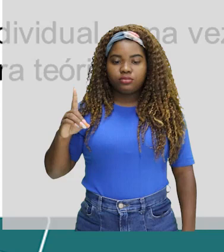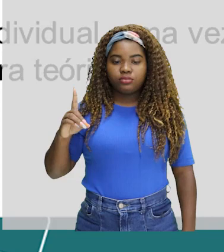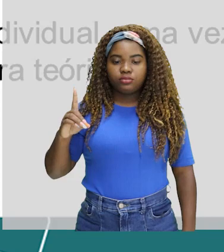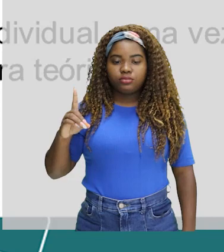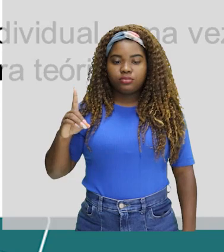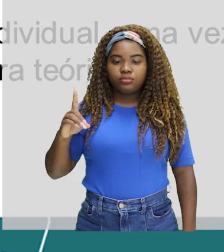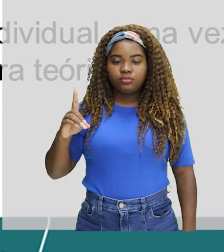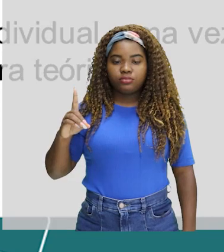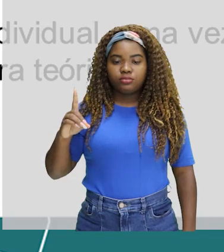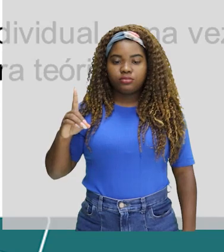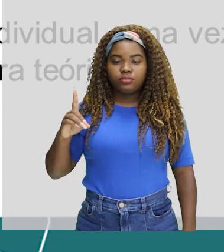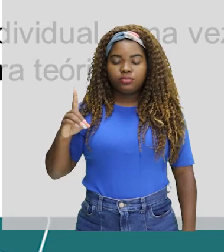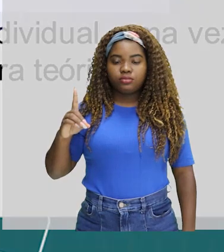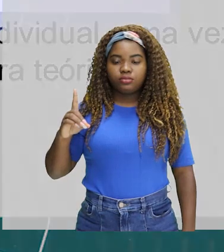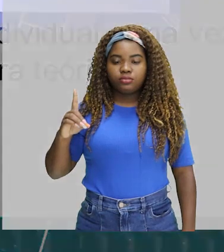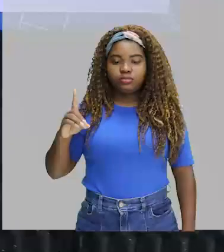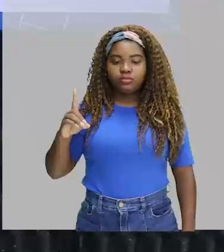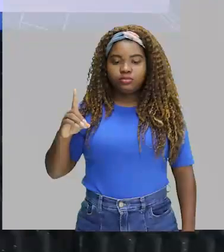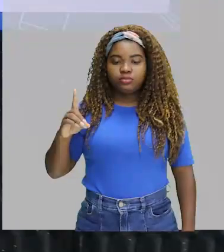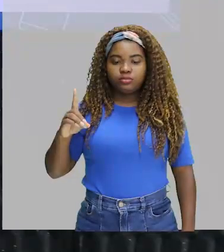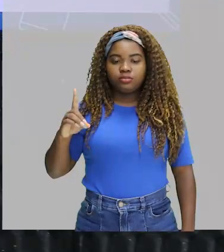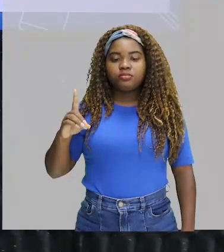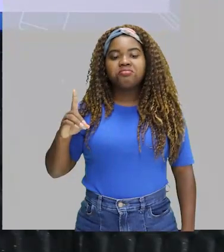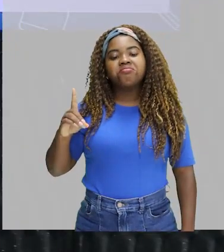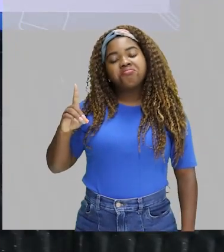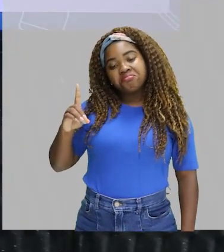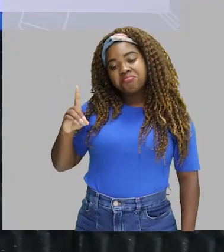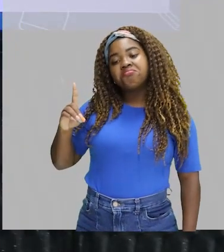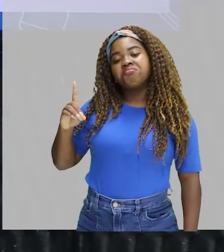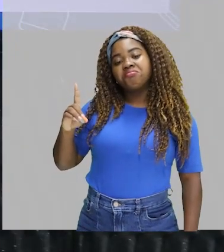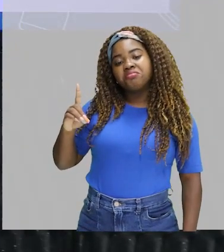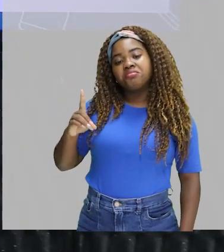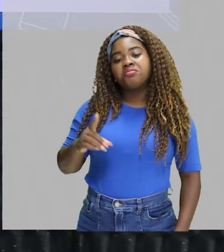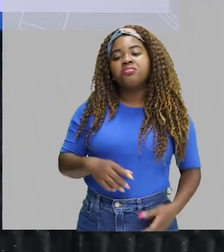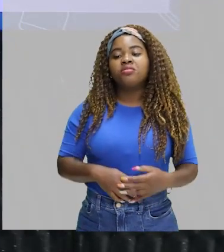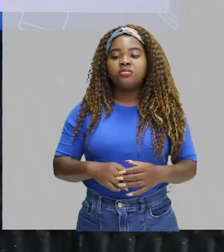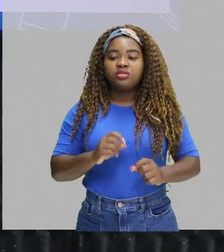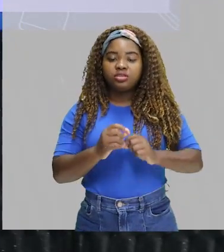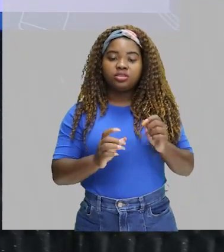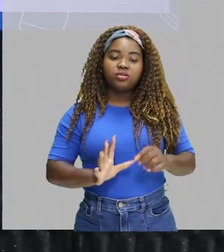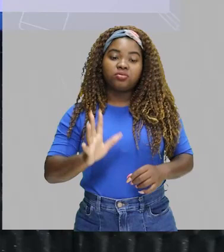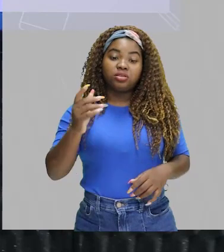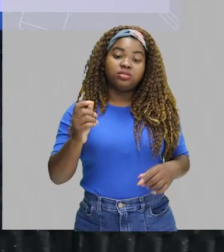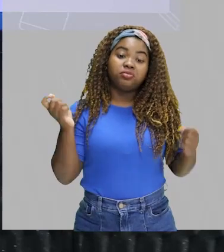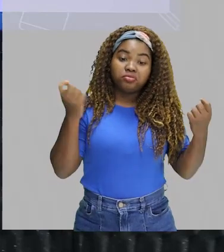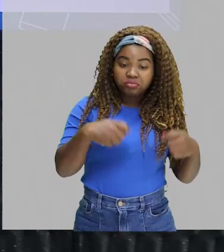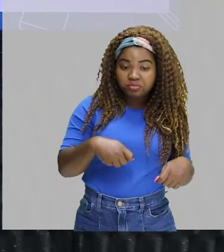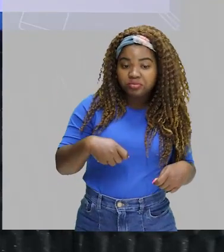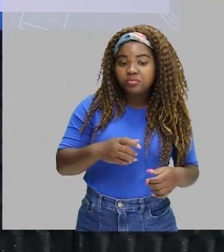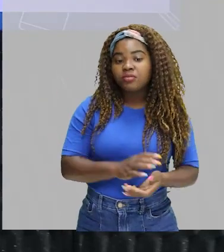das ações possíveis. Olha só como a letra D fala de ações possíveis. Ó.